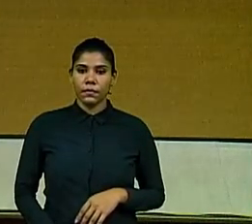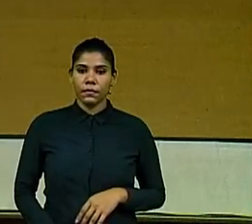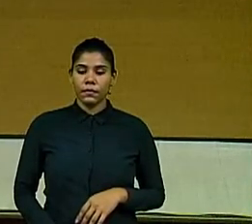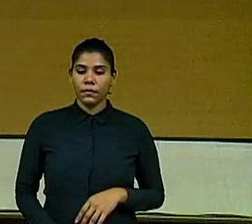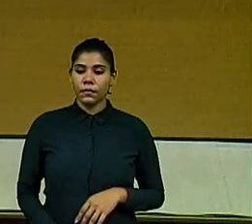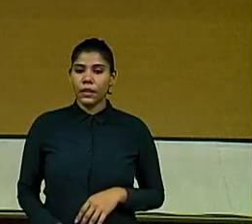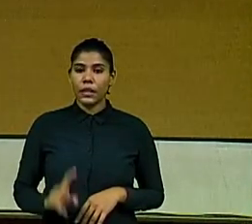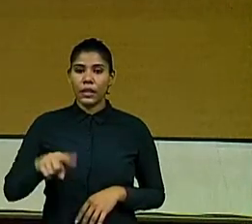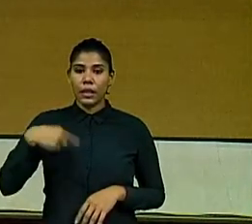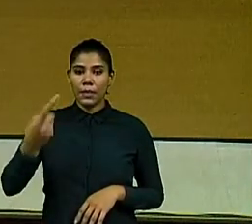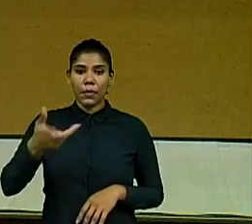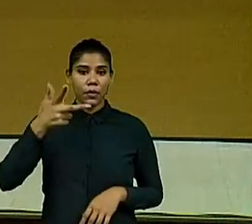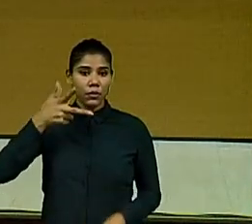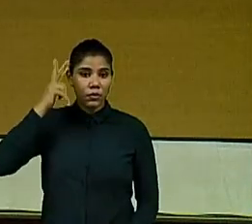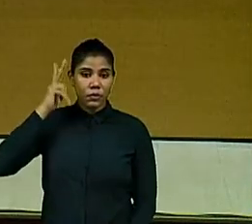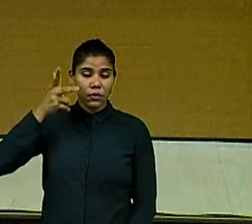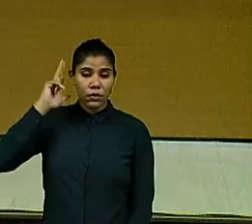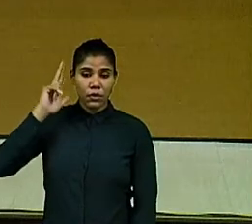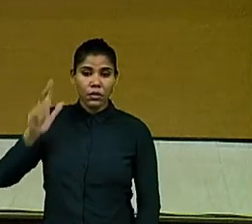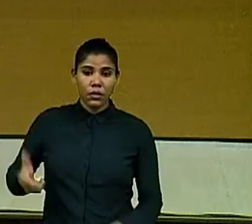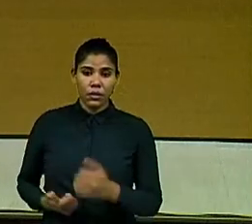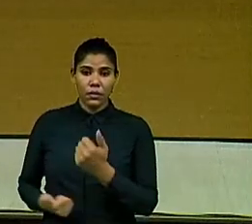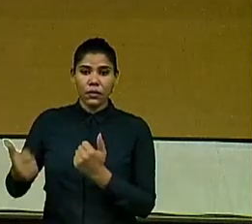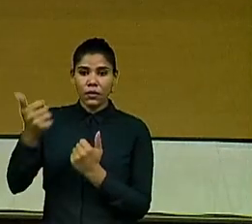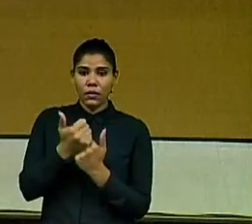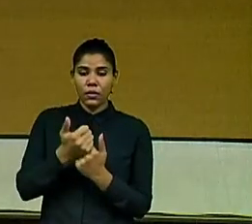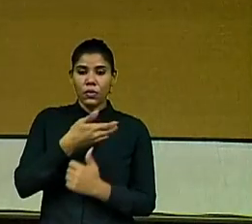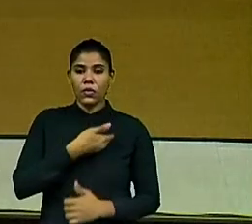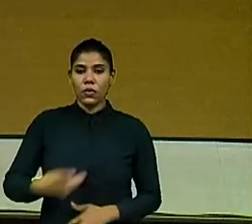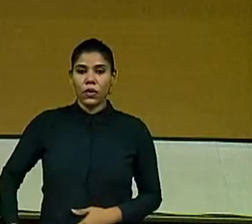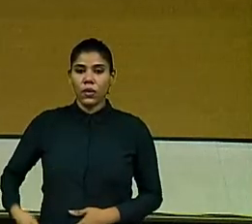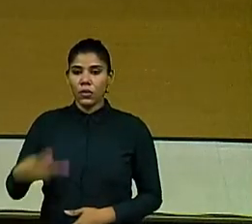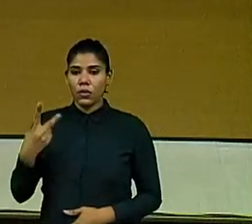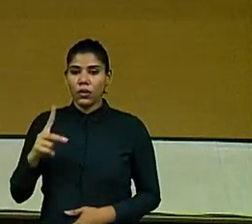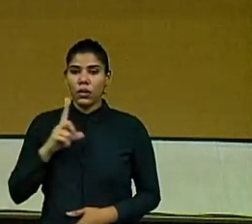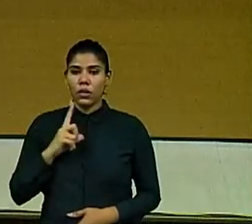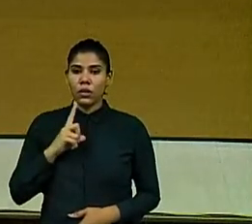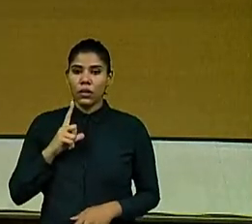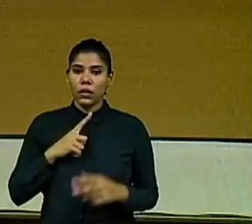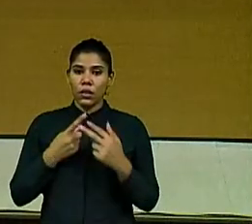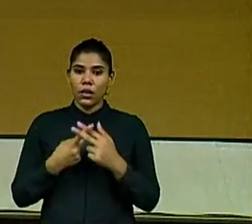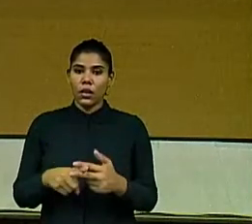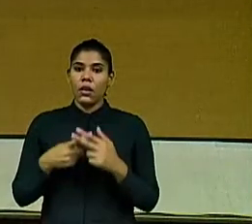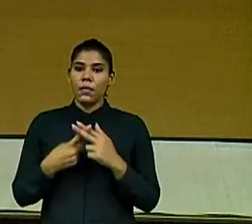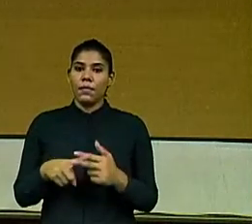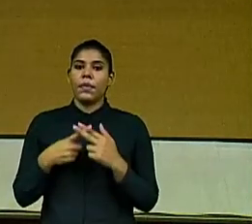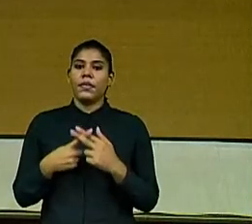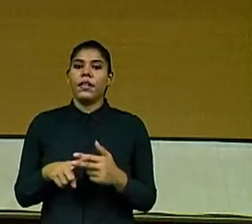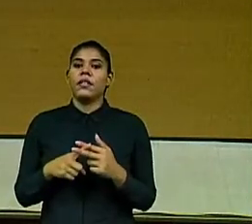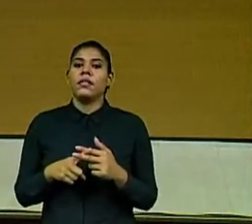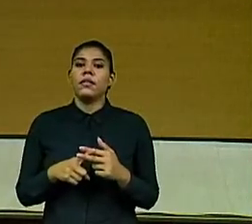vice-presidente dela Michel Temer no governo dele a gente vai ter a reforma da